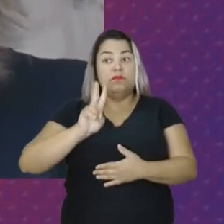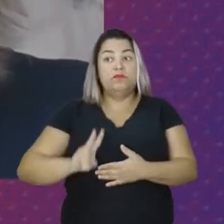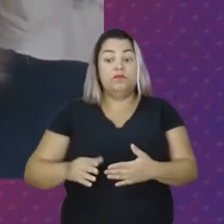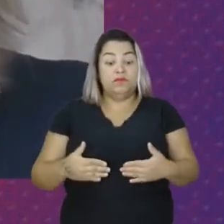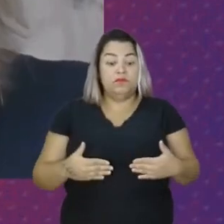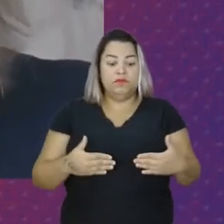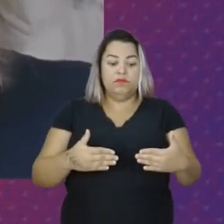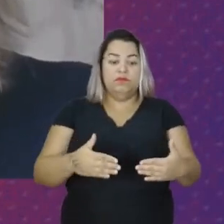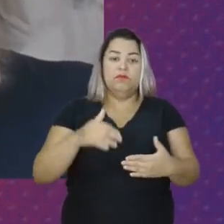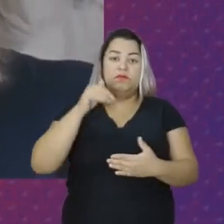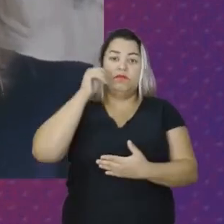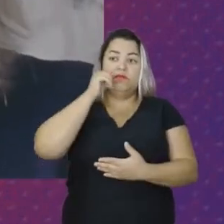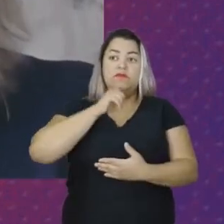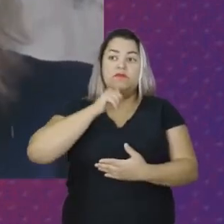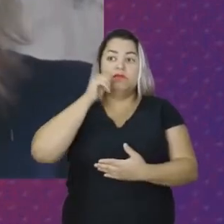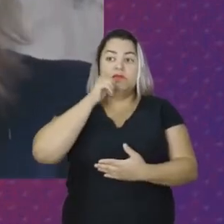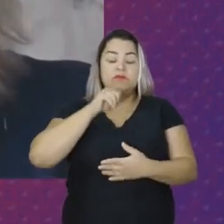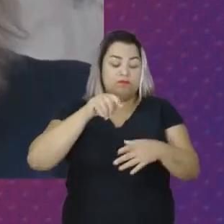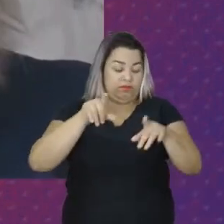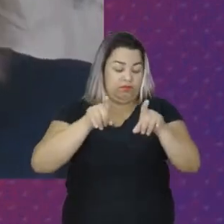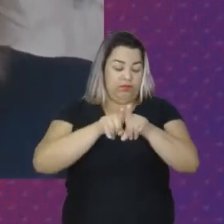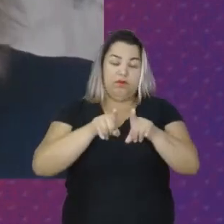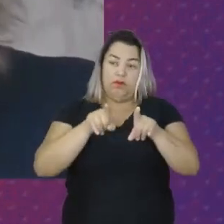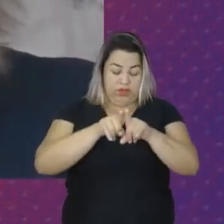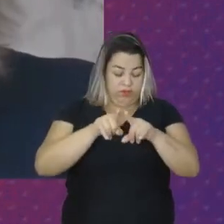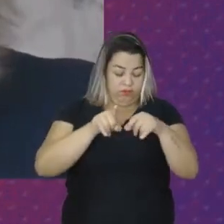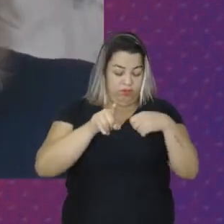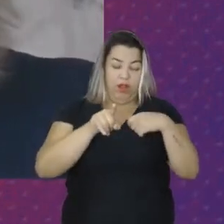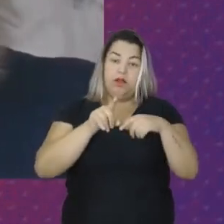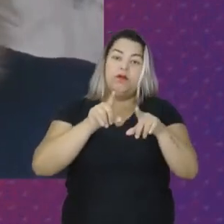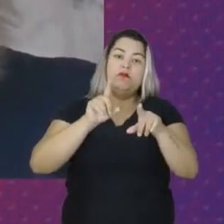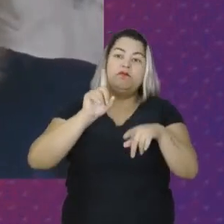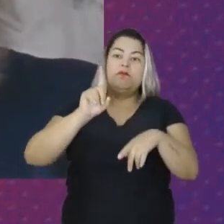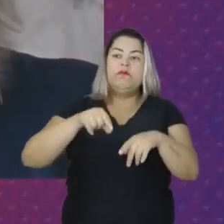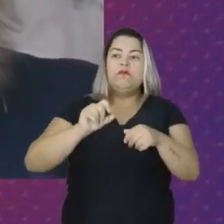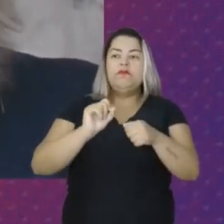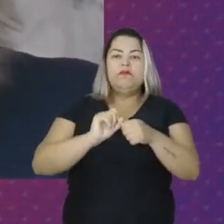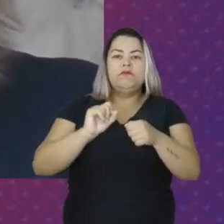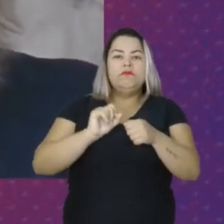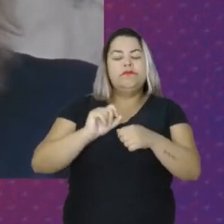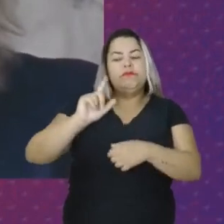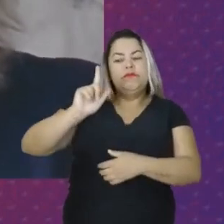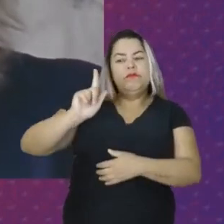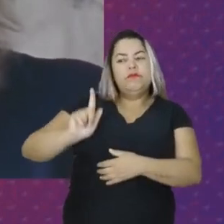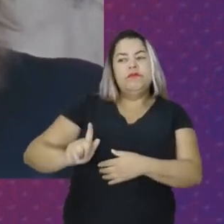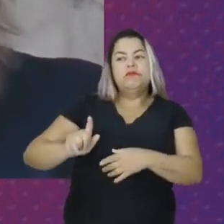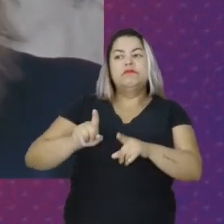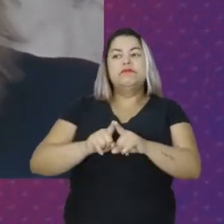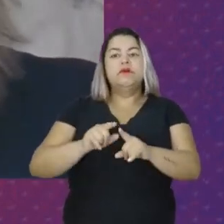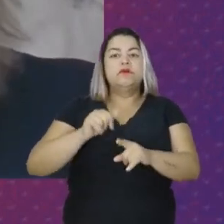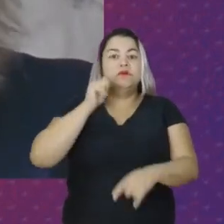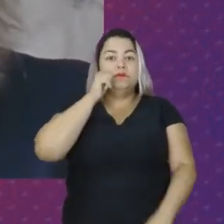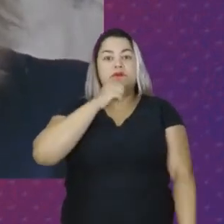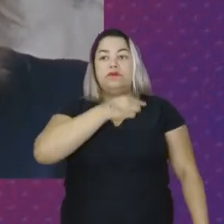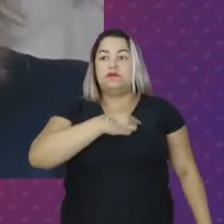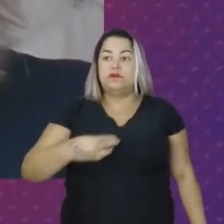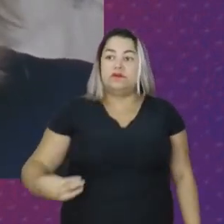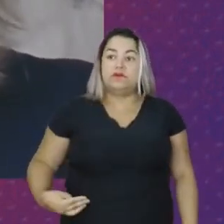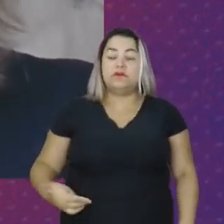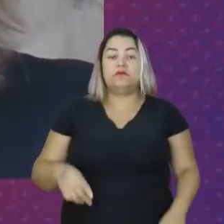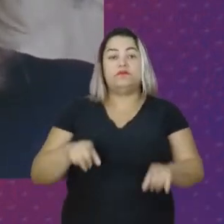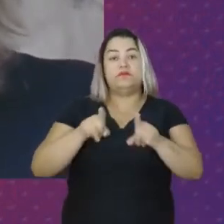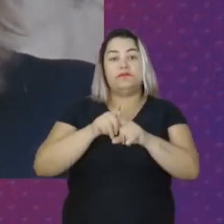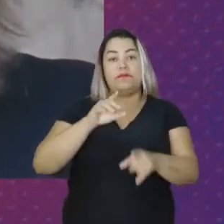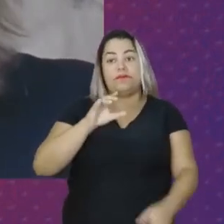Ministério das Mulheres exclusivamente, está fazendo, sob gestão da ministra Cida